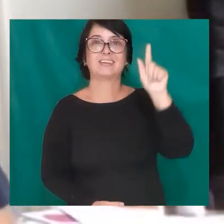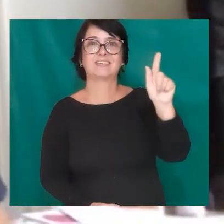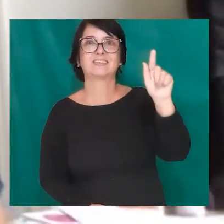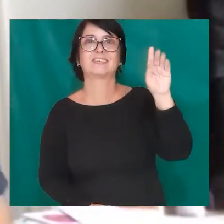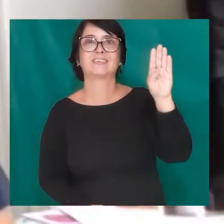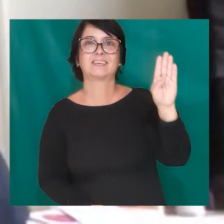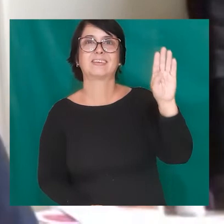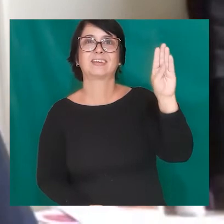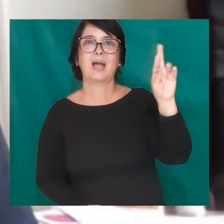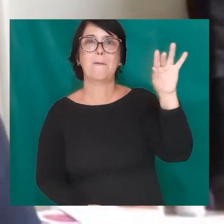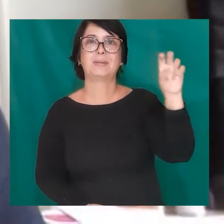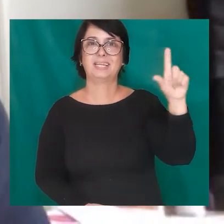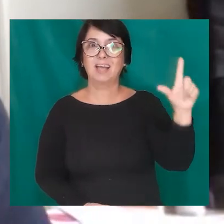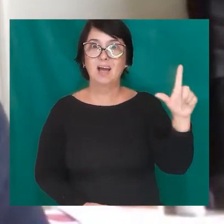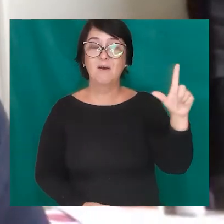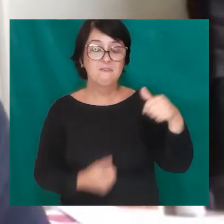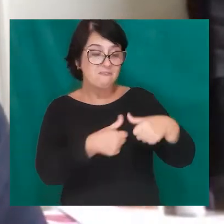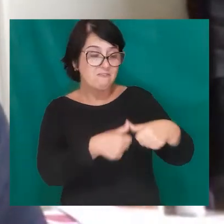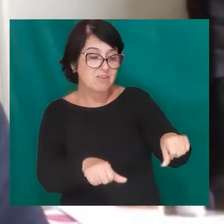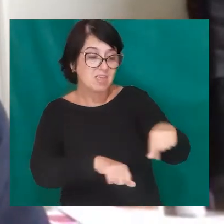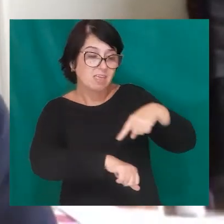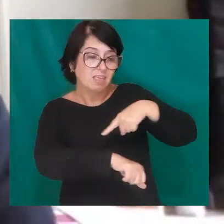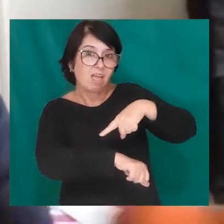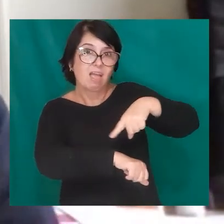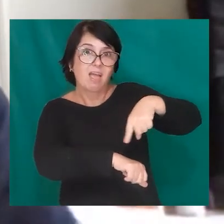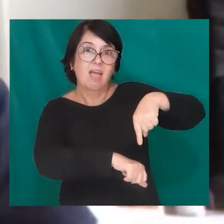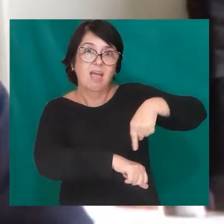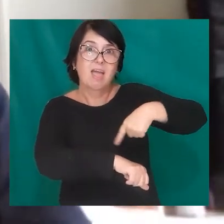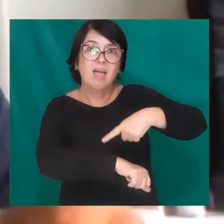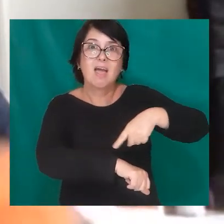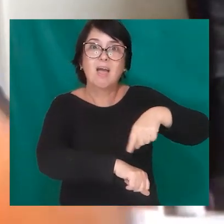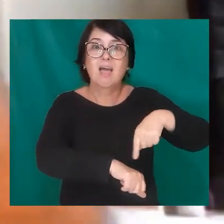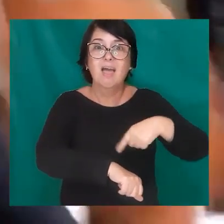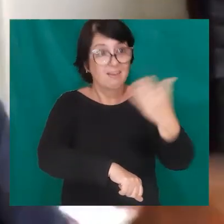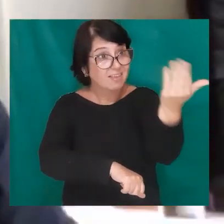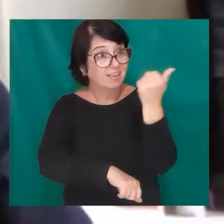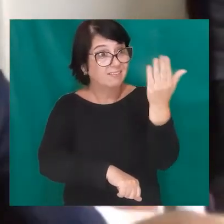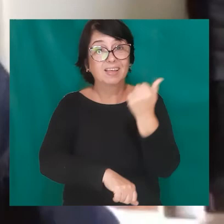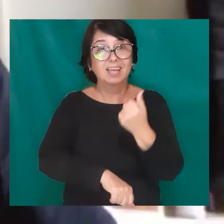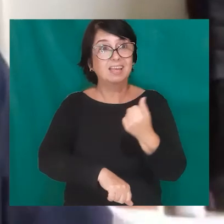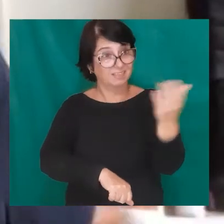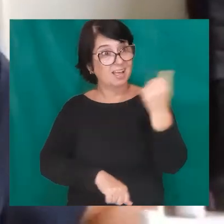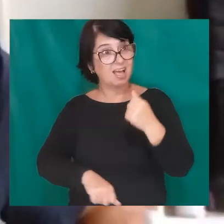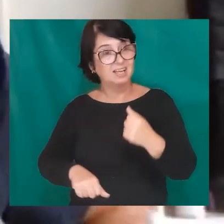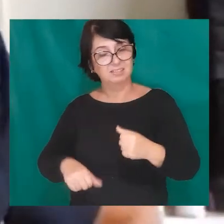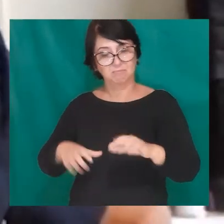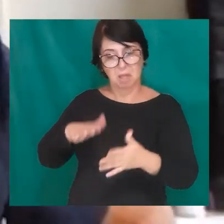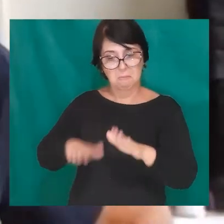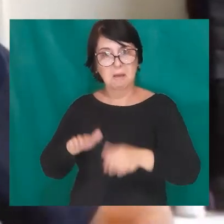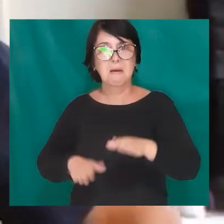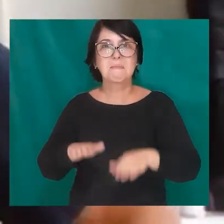Marcelo, ele fica lá às vezes horas lá na escola, entra numa sala e começa a chamar, entra aqui, Gabriel, toca isso aqui, então fica aquele